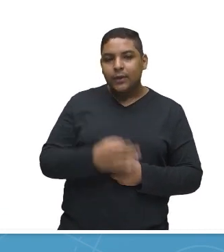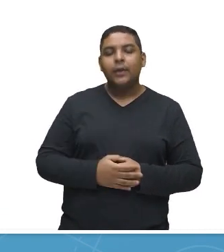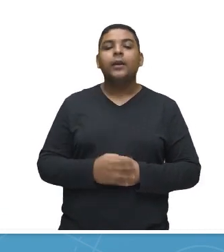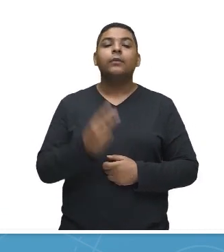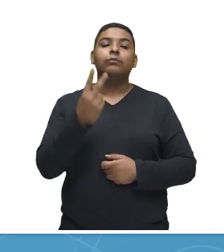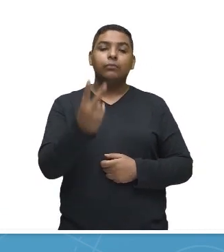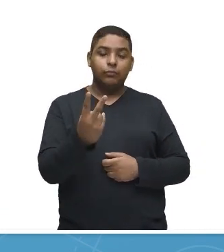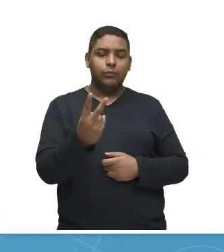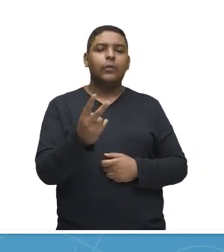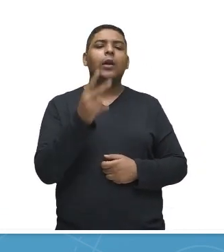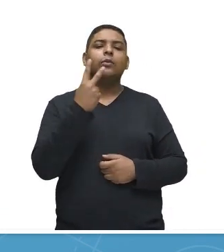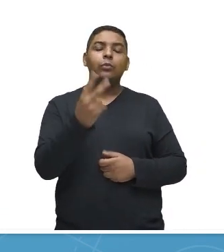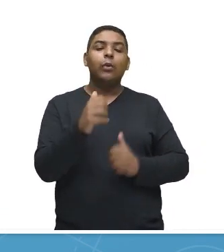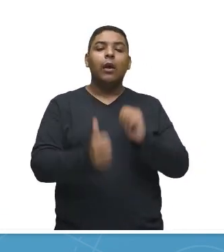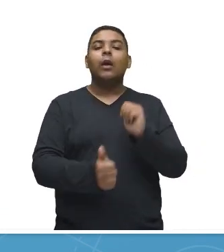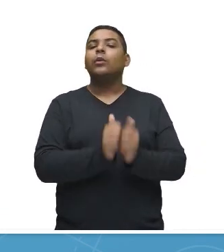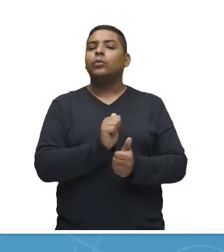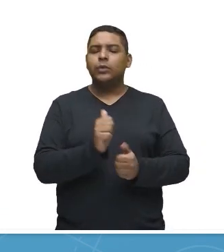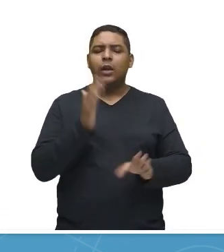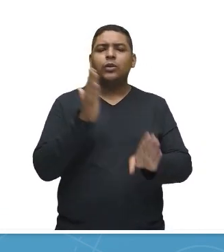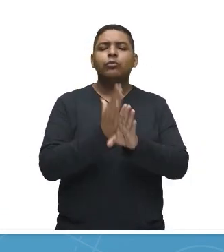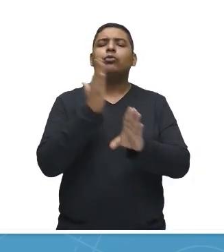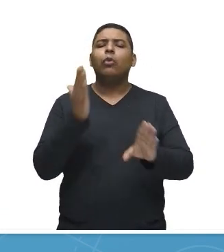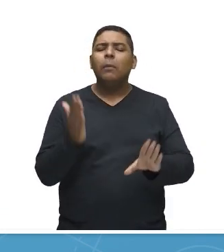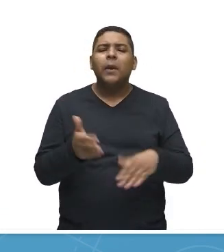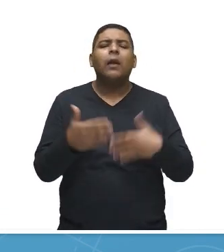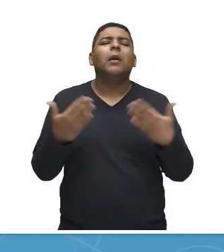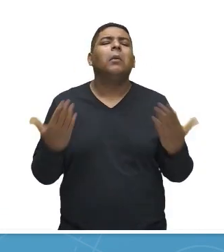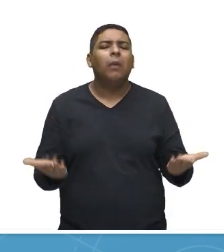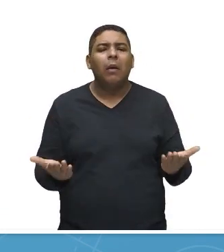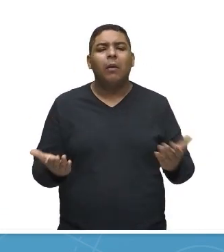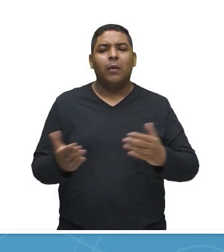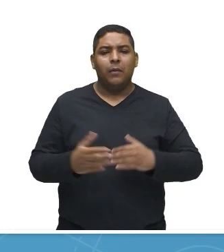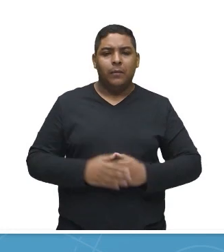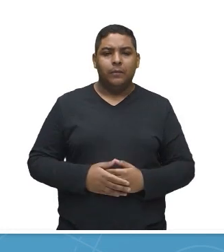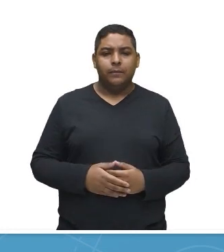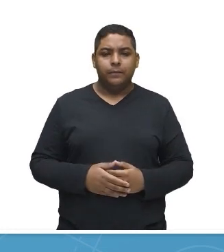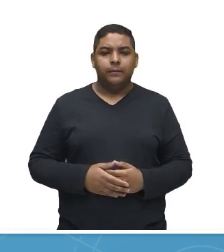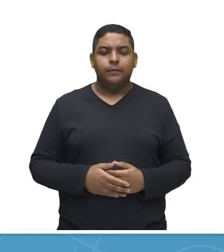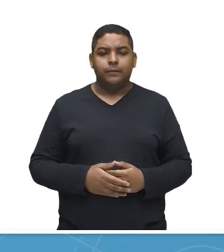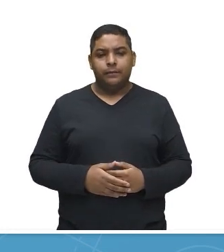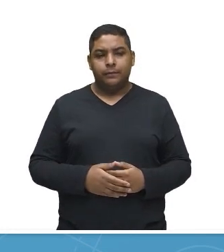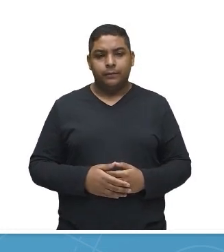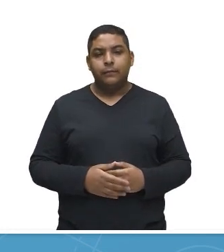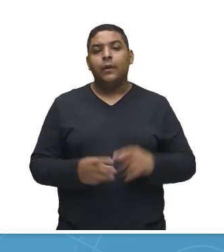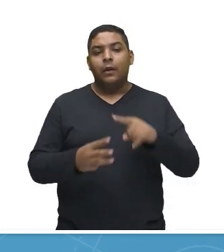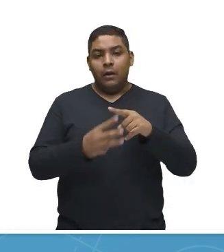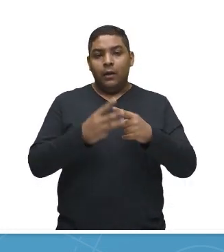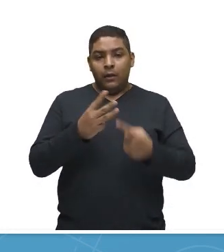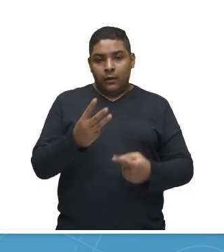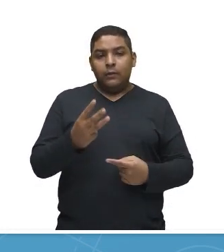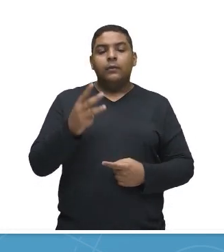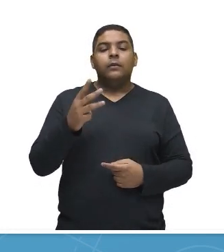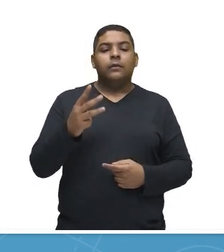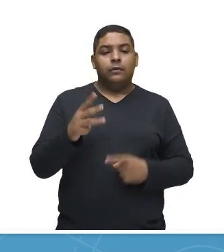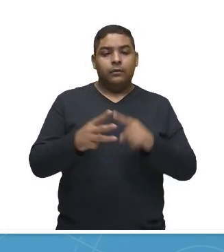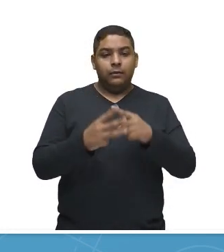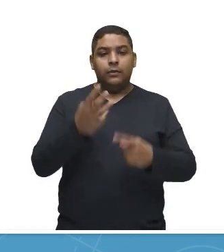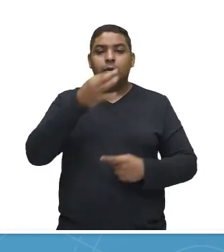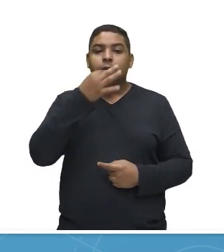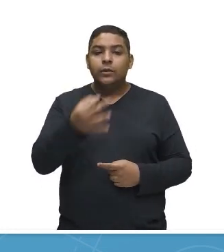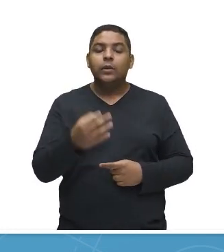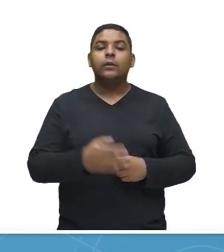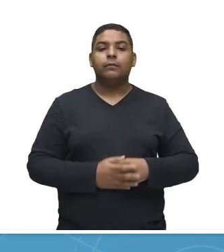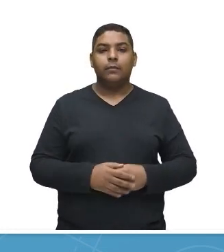vocês vão ter que descobrir quais são através das dicas. Então, para cada luta nós temos 3 dicas. A primeira dica